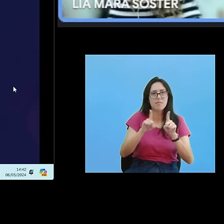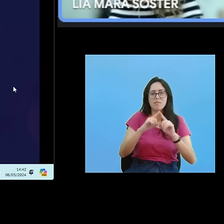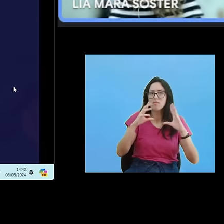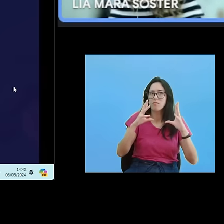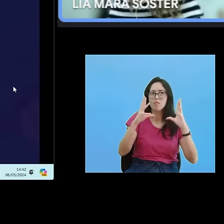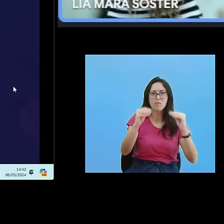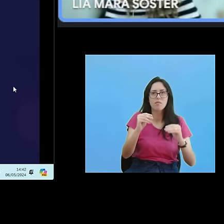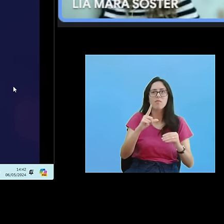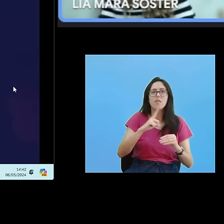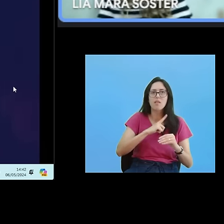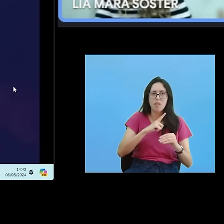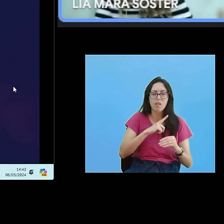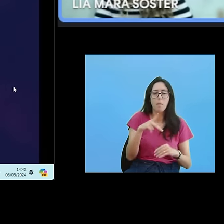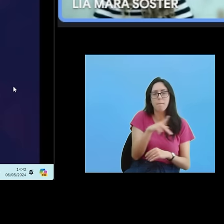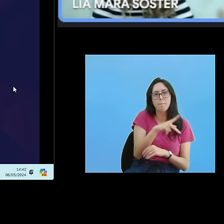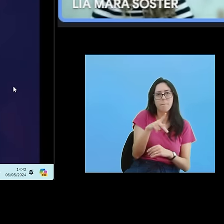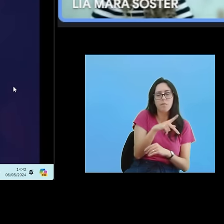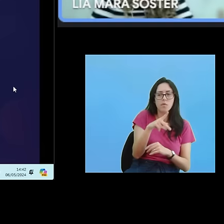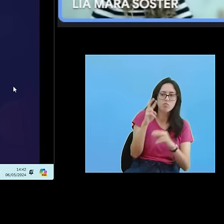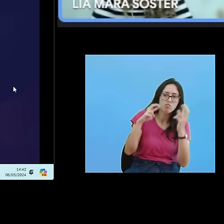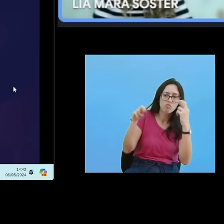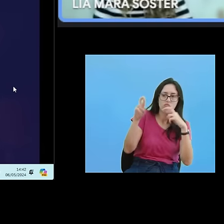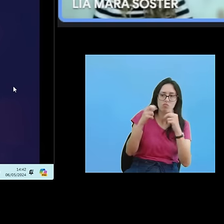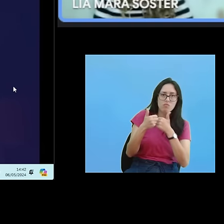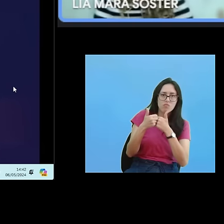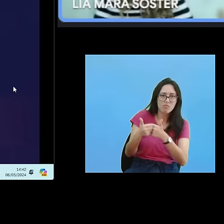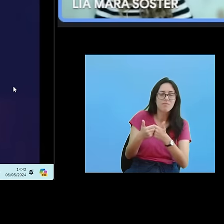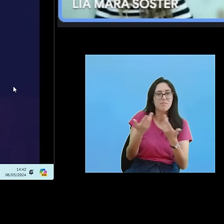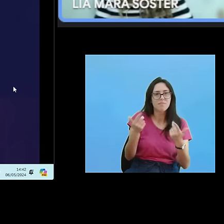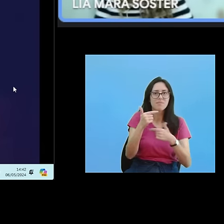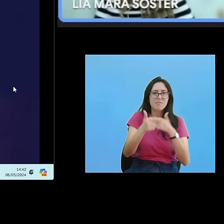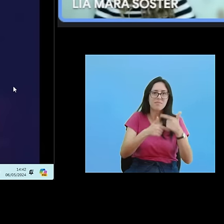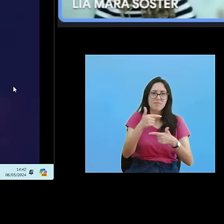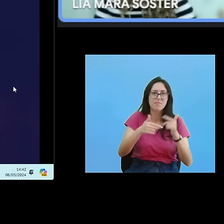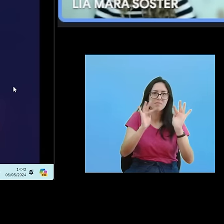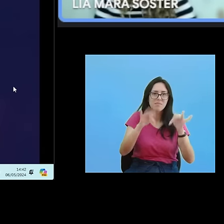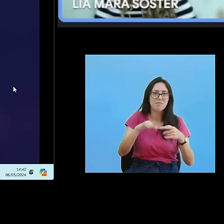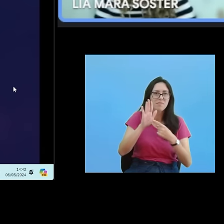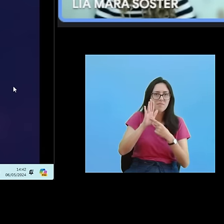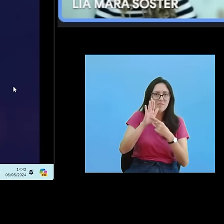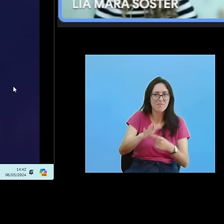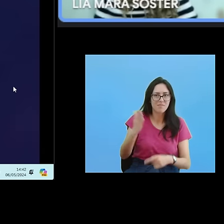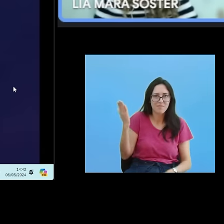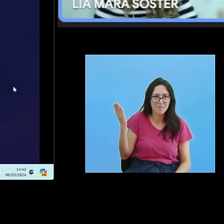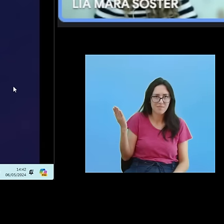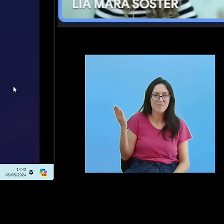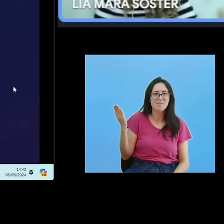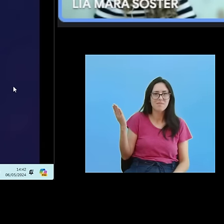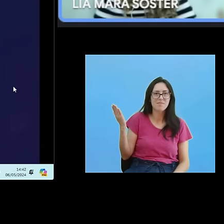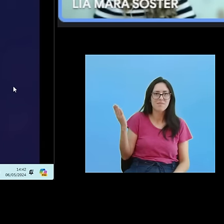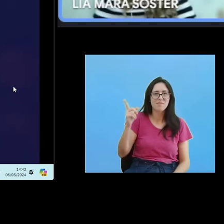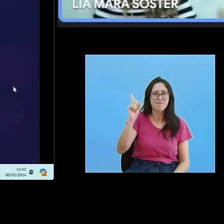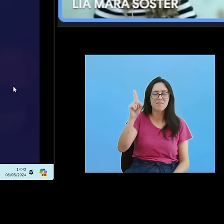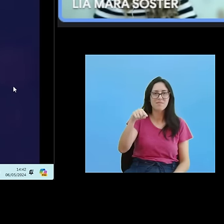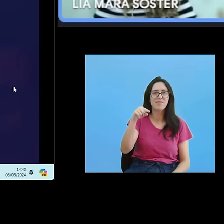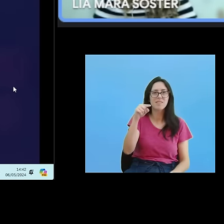supervisionados pelas professoras. Agora o trabalho sendo finalizado, é apresentado o pote, esse é o de abacaxi, o bolo de